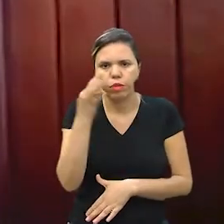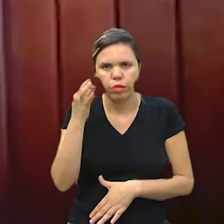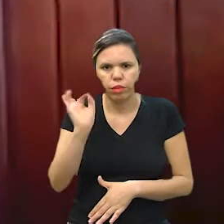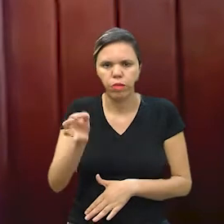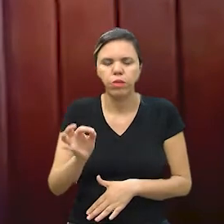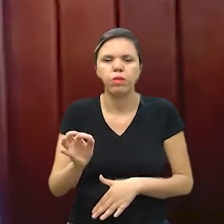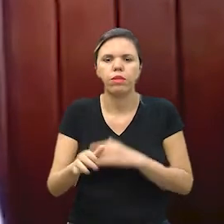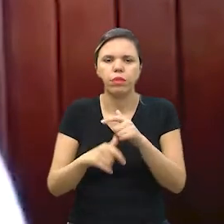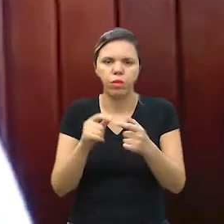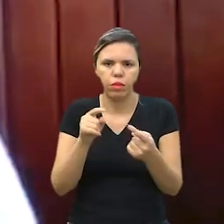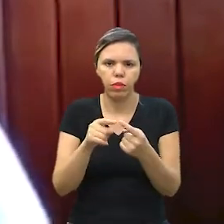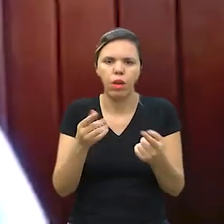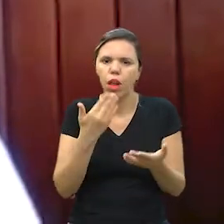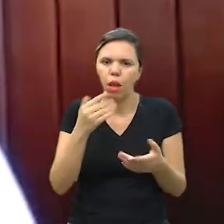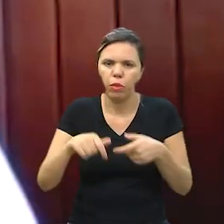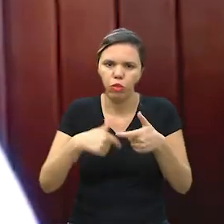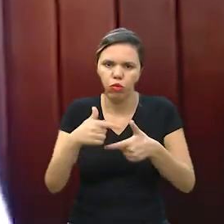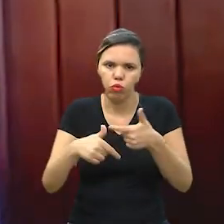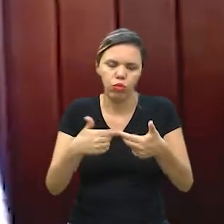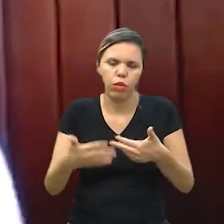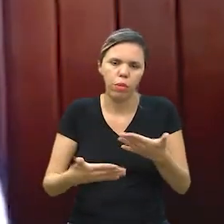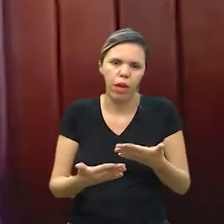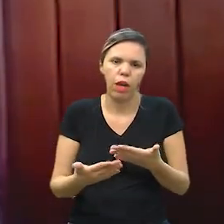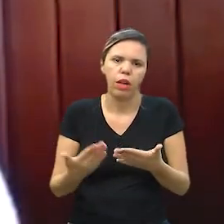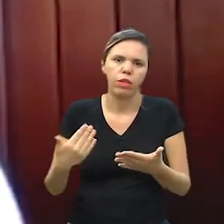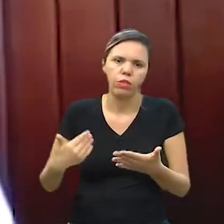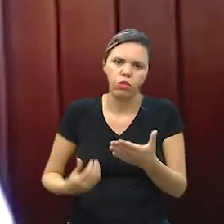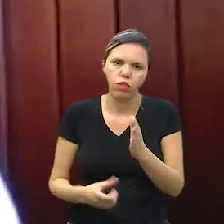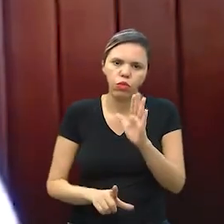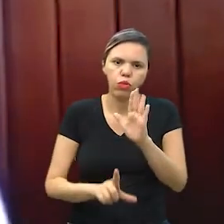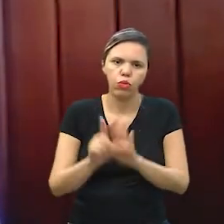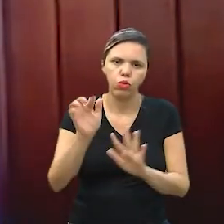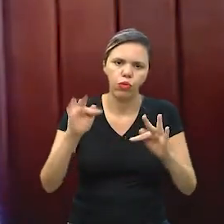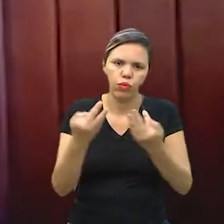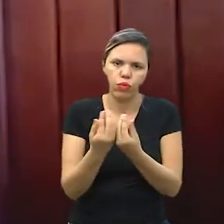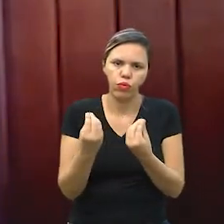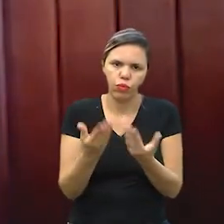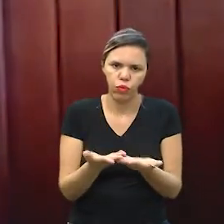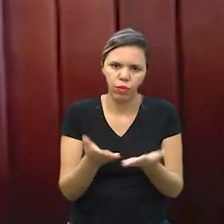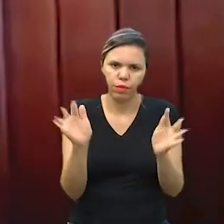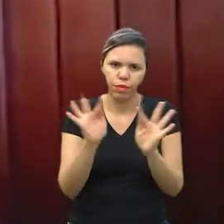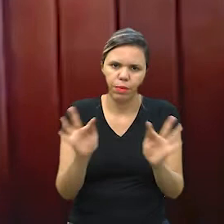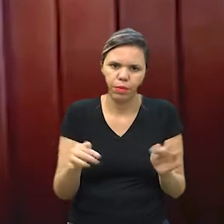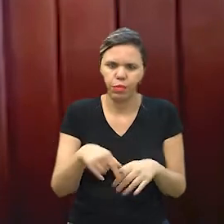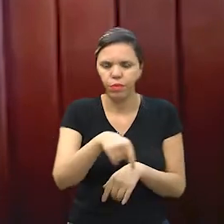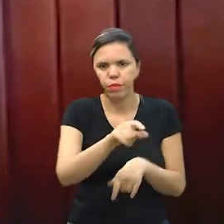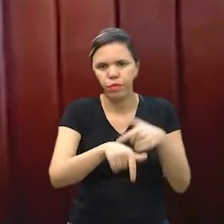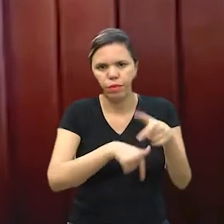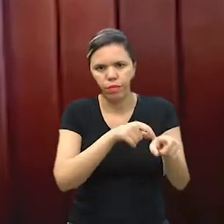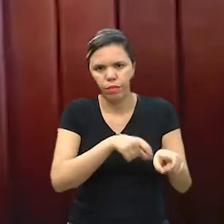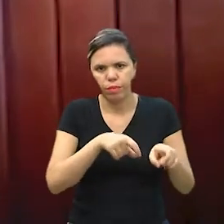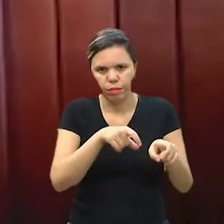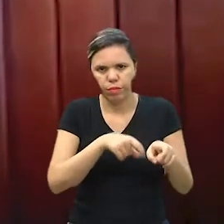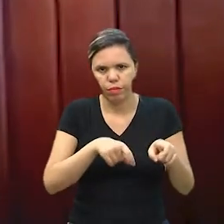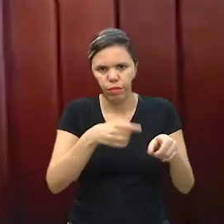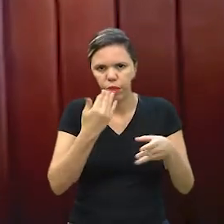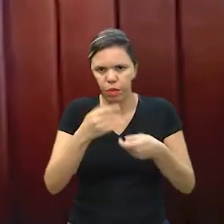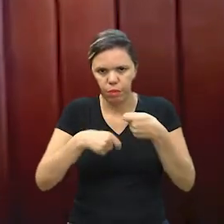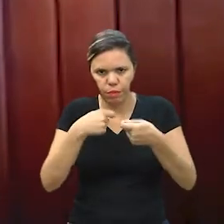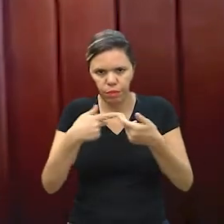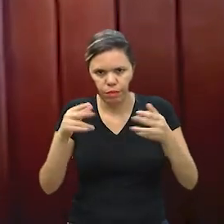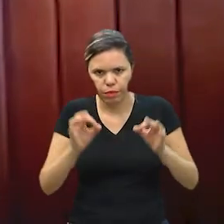vai retroalimentando todo o processo para trás e que gera renda para a família, que fica feliz, que vai para o campo produzir esse